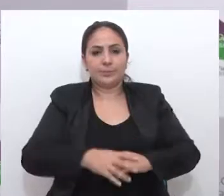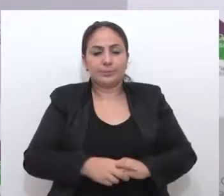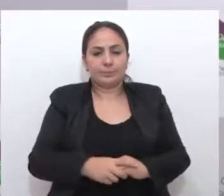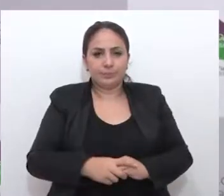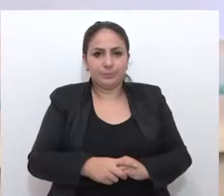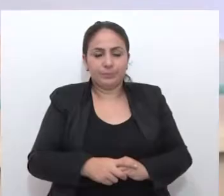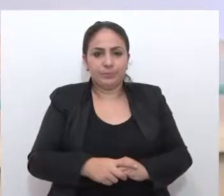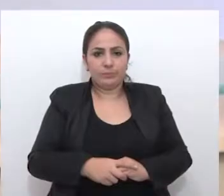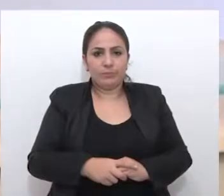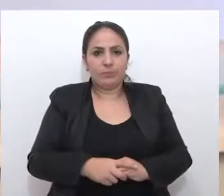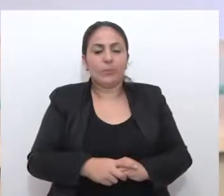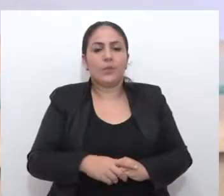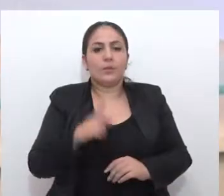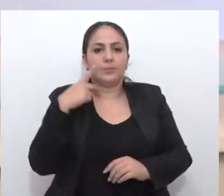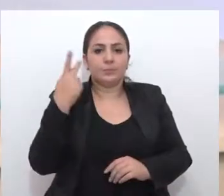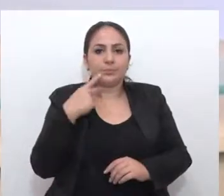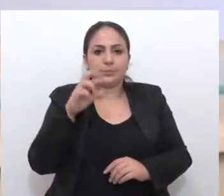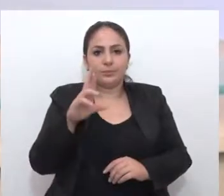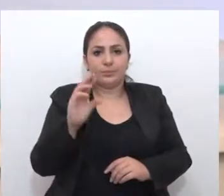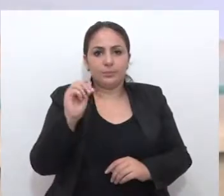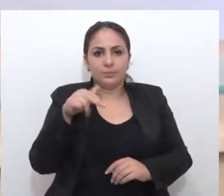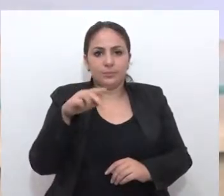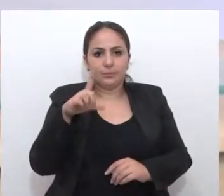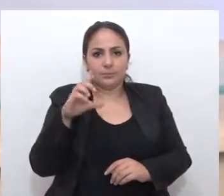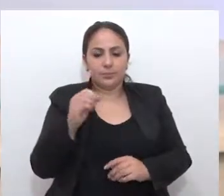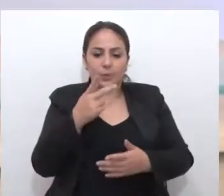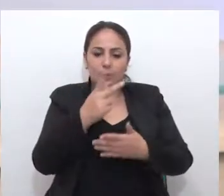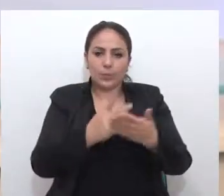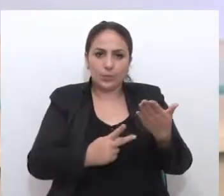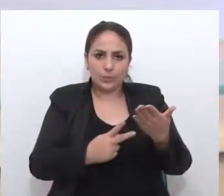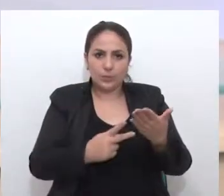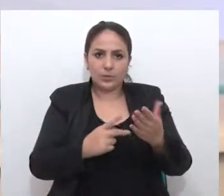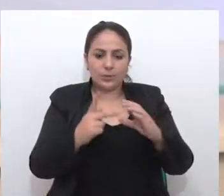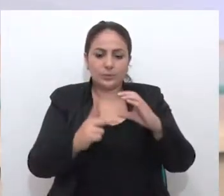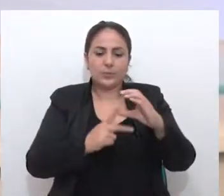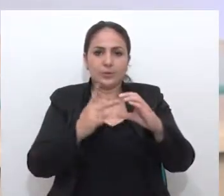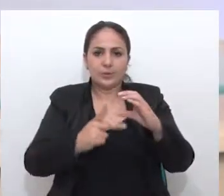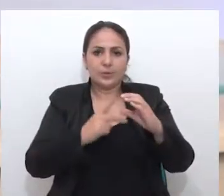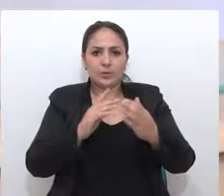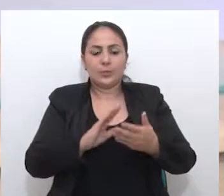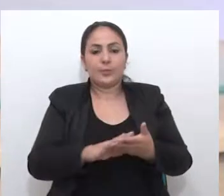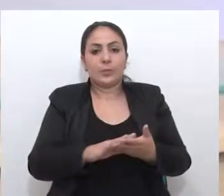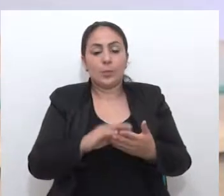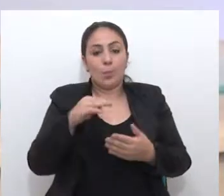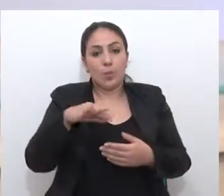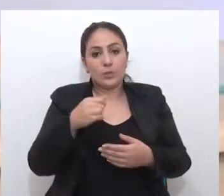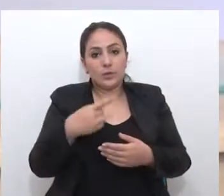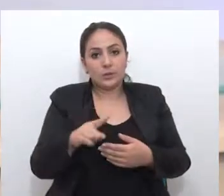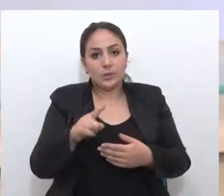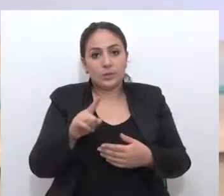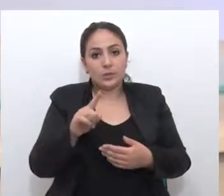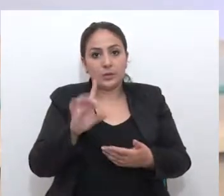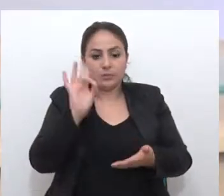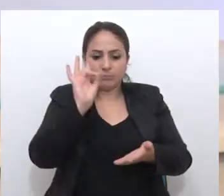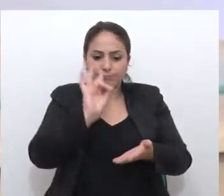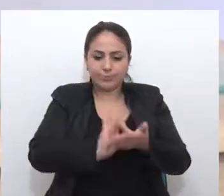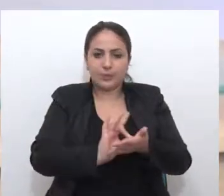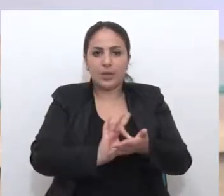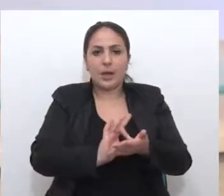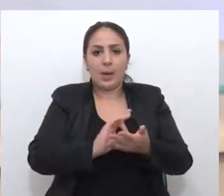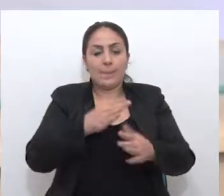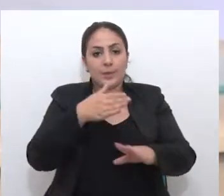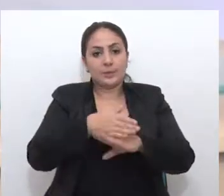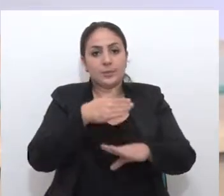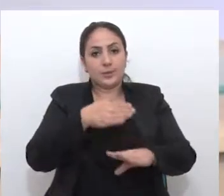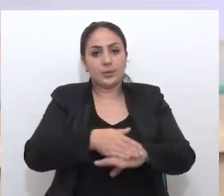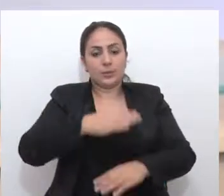vemos sendo cobrados. E o vereador Ronaldo Rosa protocolou no Legislativo uma moção que busca assegurar a